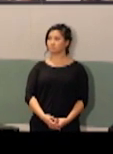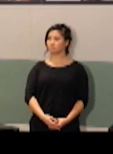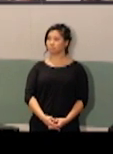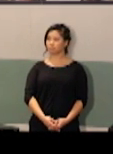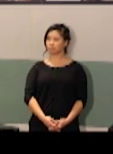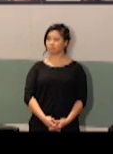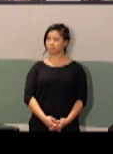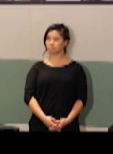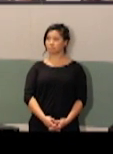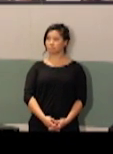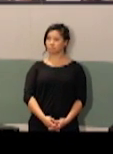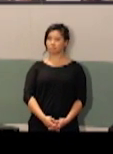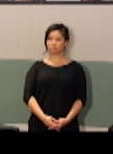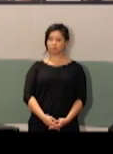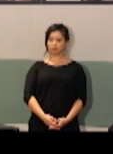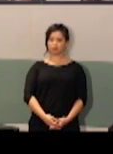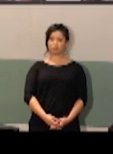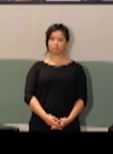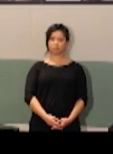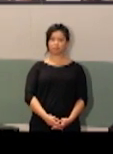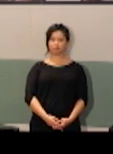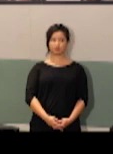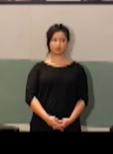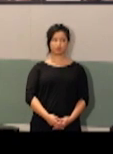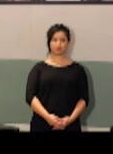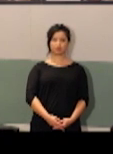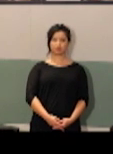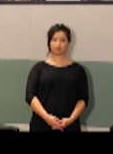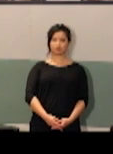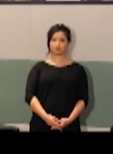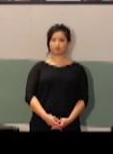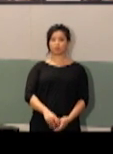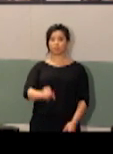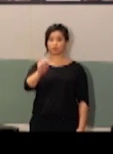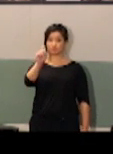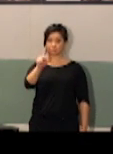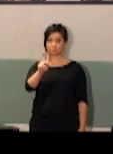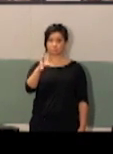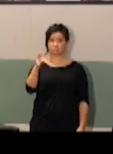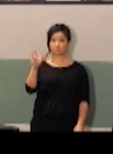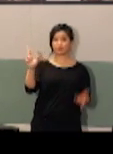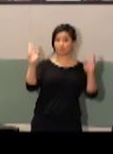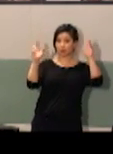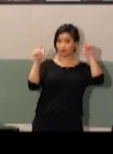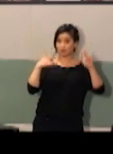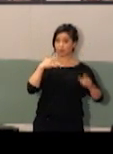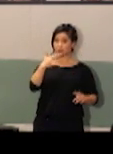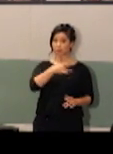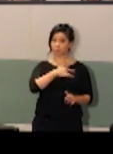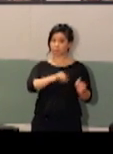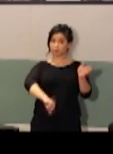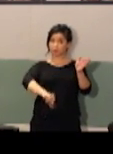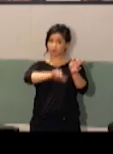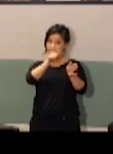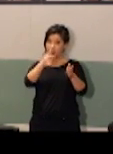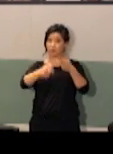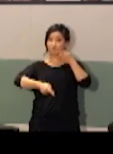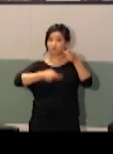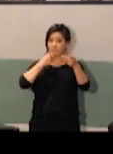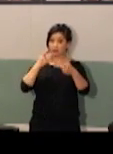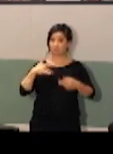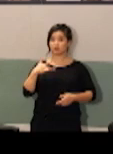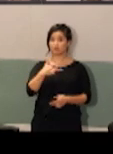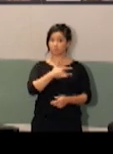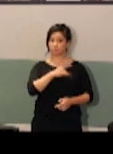Tema saúde. O primeiro candidato a falar sobre saúde é o